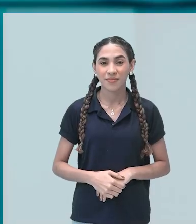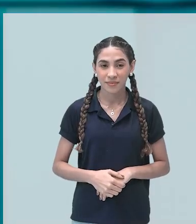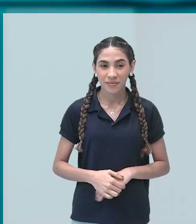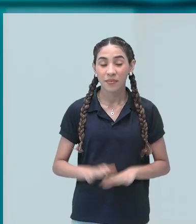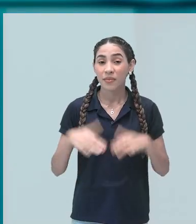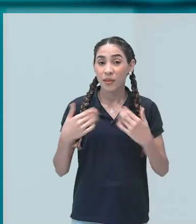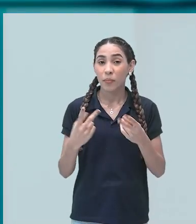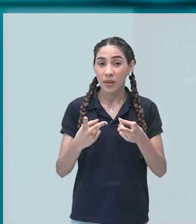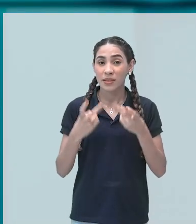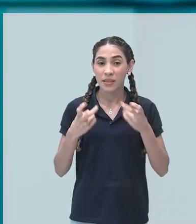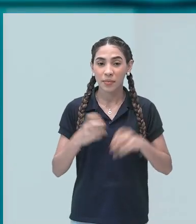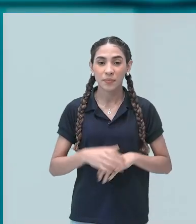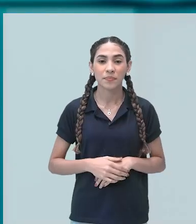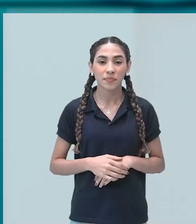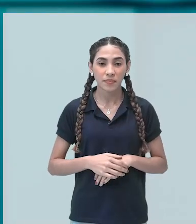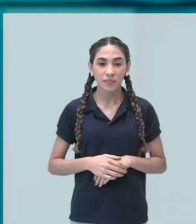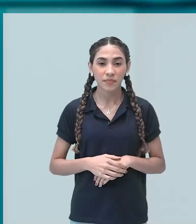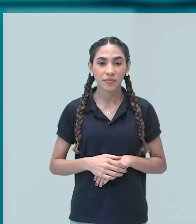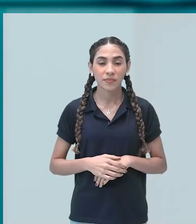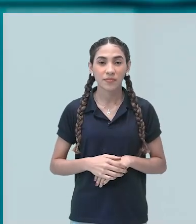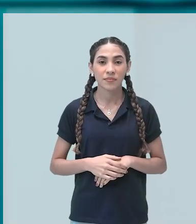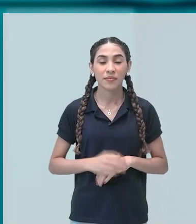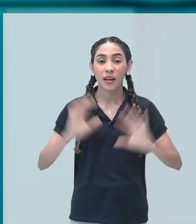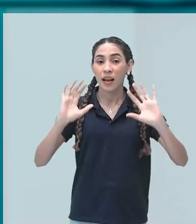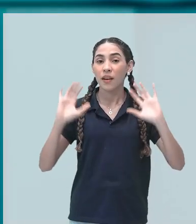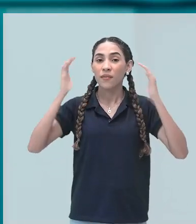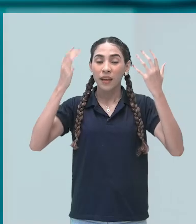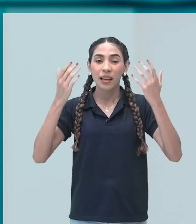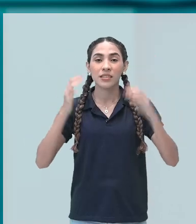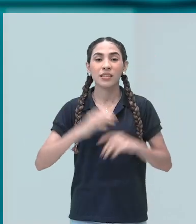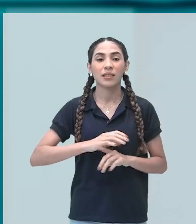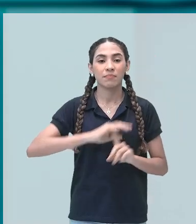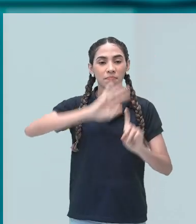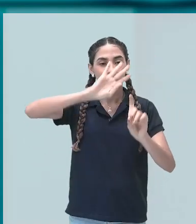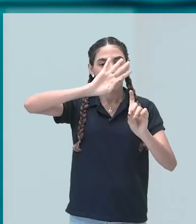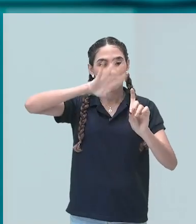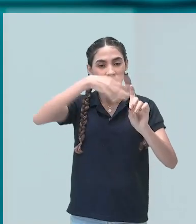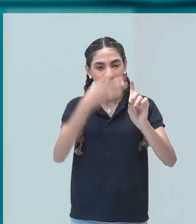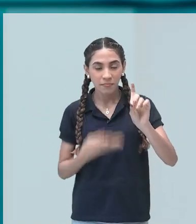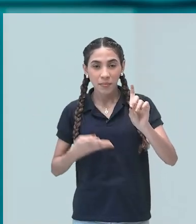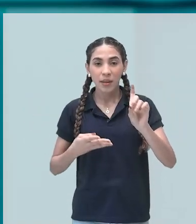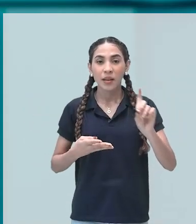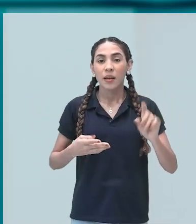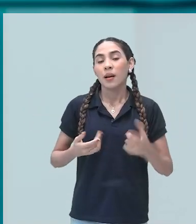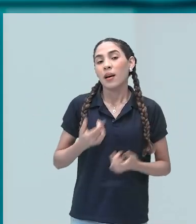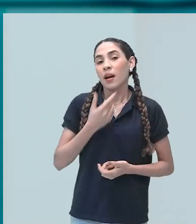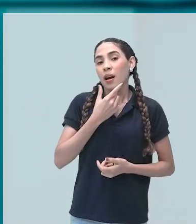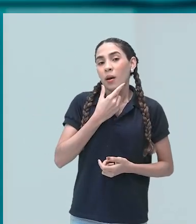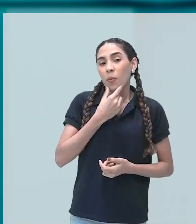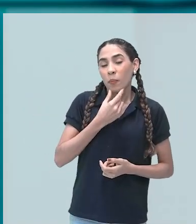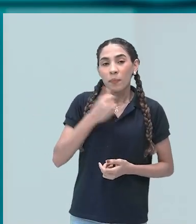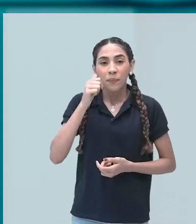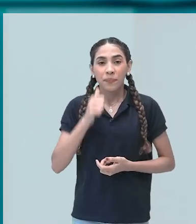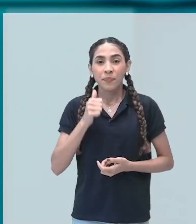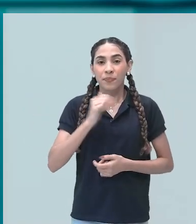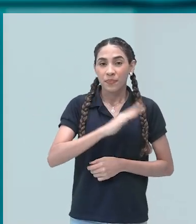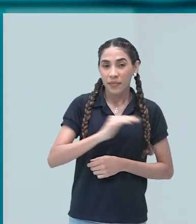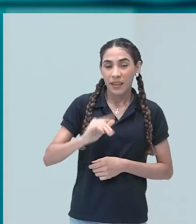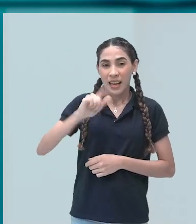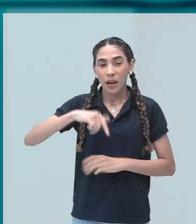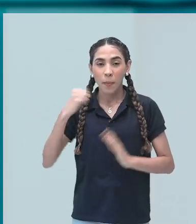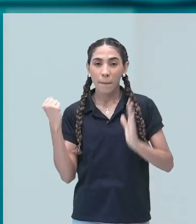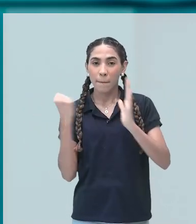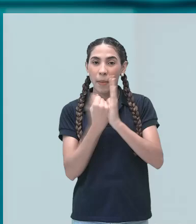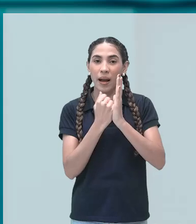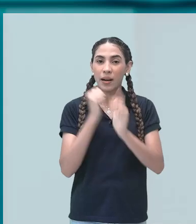Então vejam que a festa de Pelação de Curumim e de Moça Nova é justamente uma marca